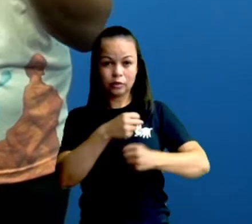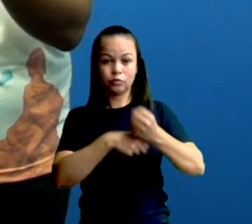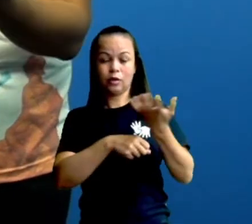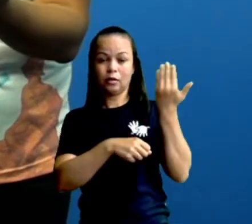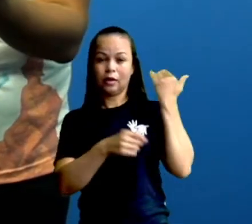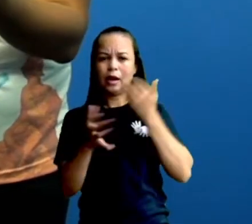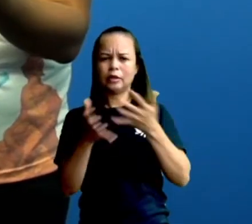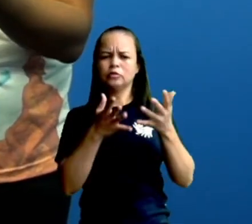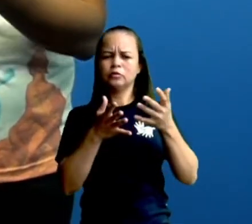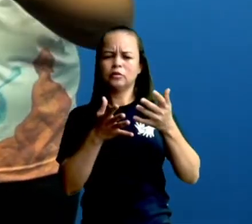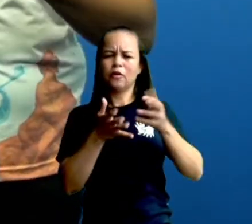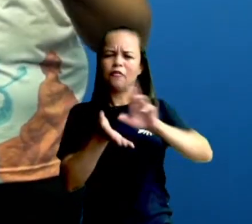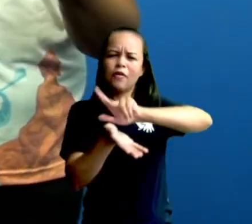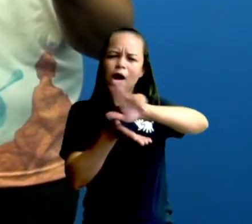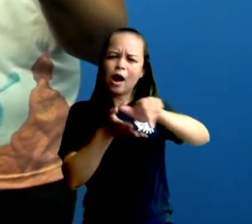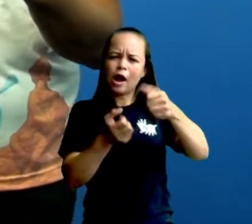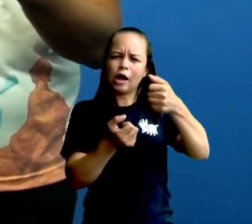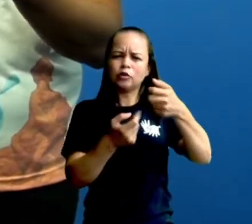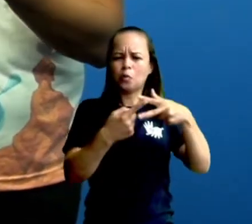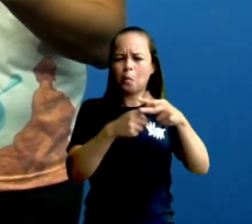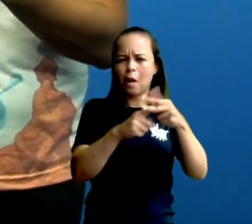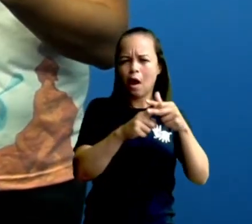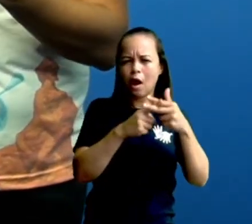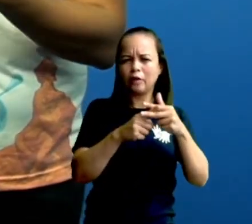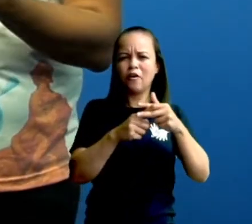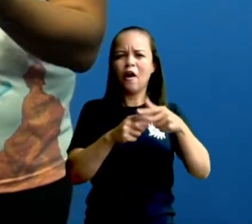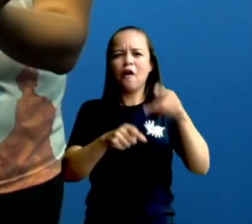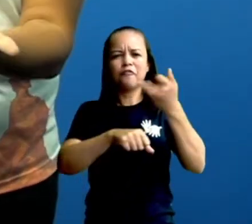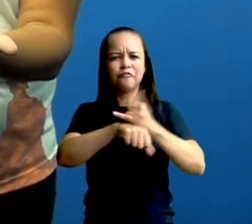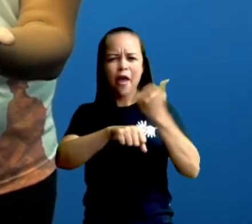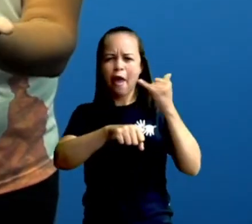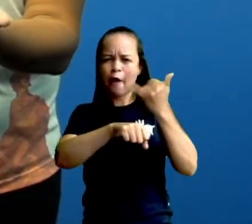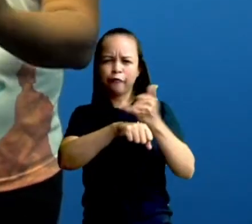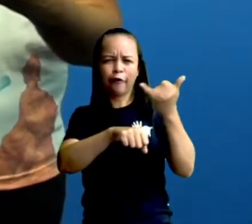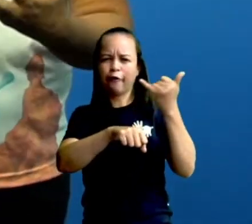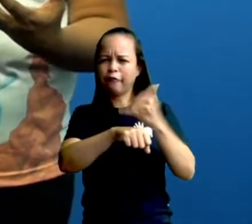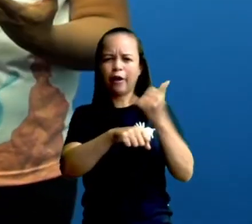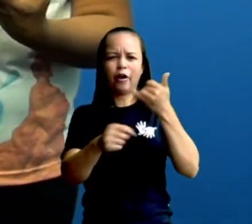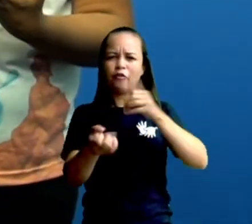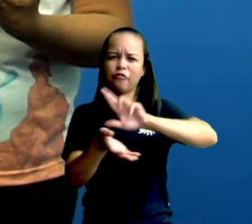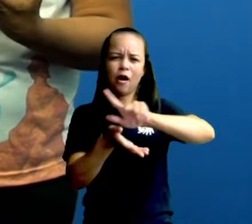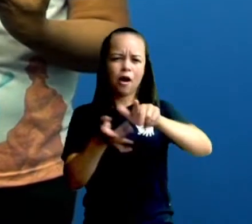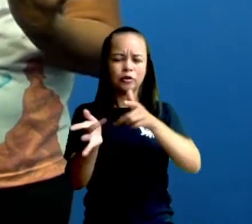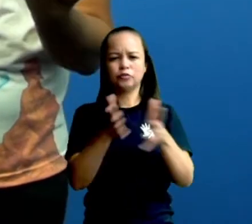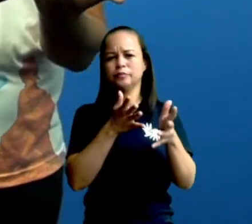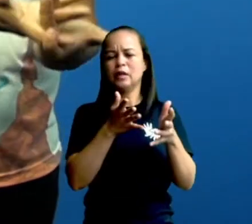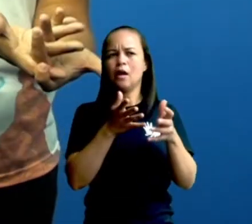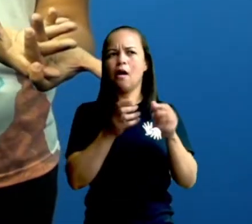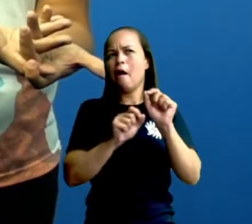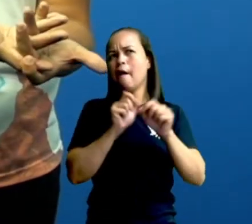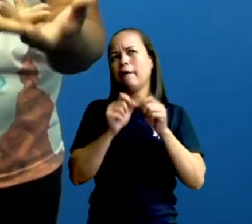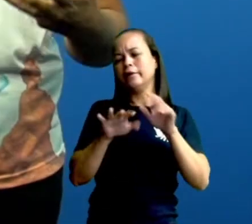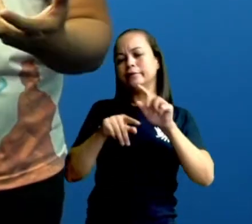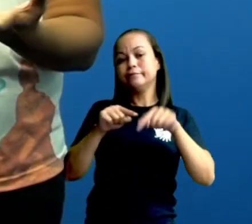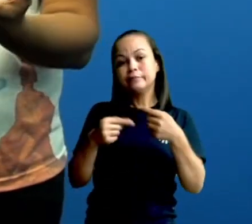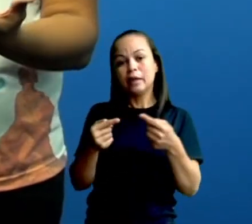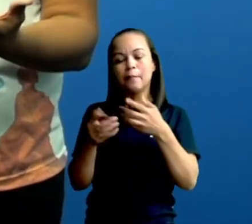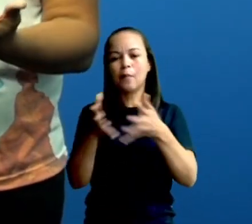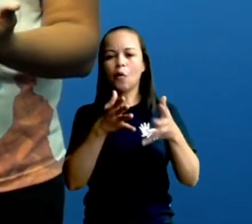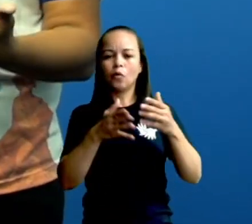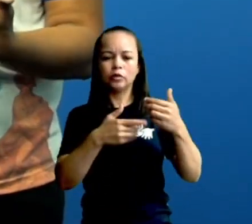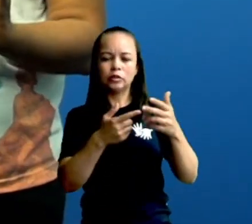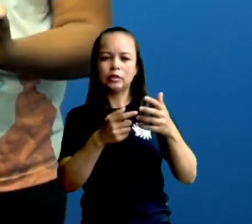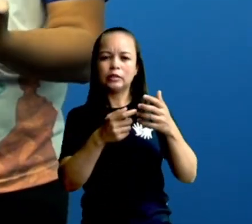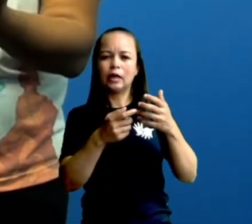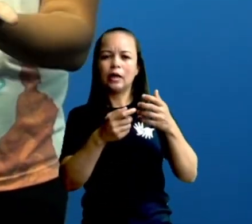muito ferro naquelas peças. Imagina eu poder colocar um material que é mais leve. Esse carro vai consumir bem menos combustível, consequentemente